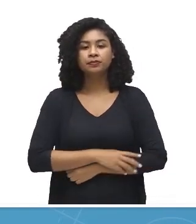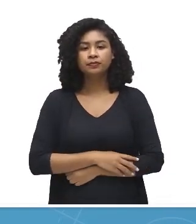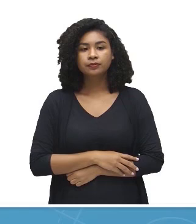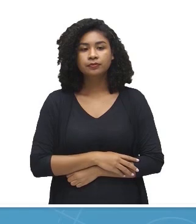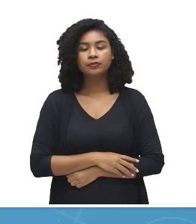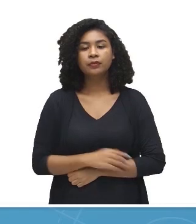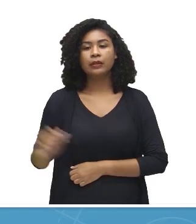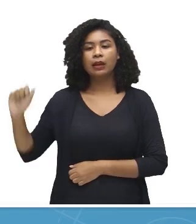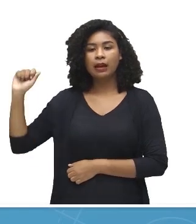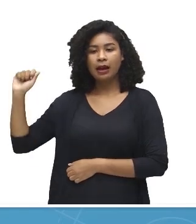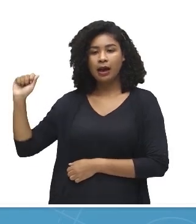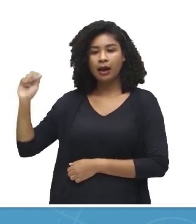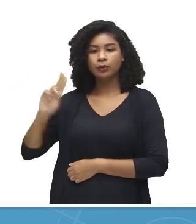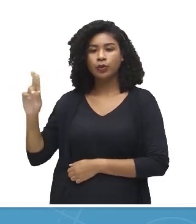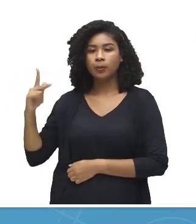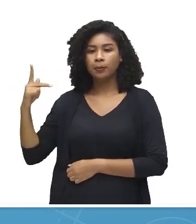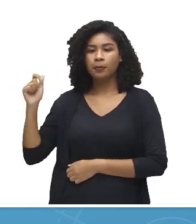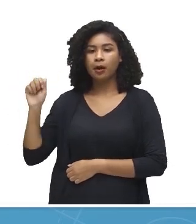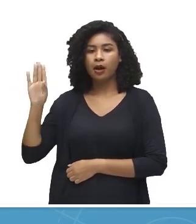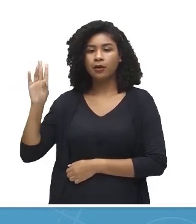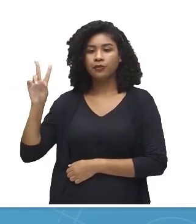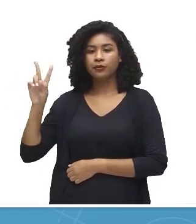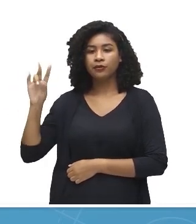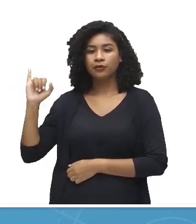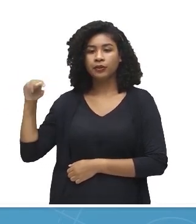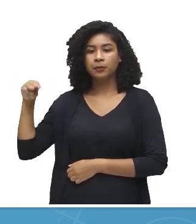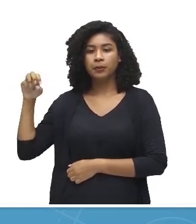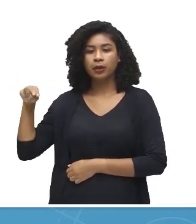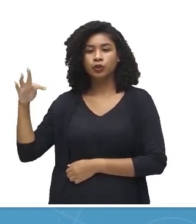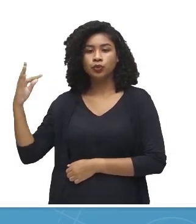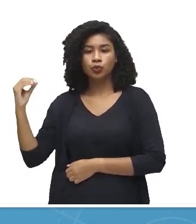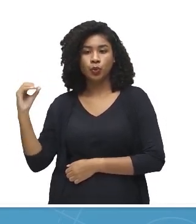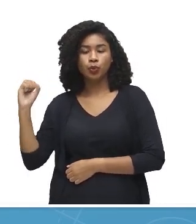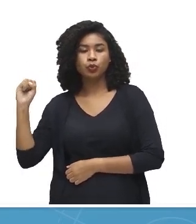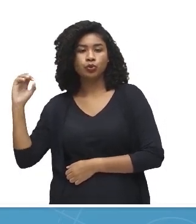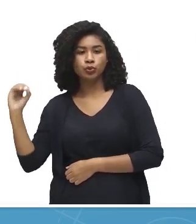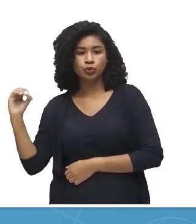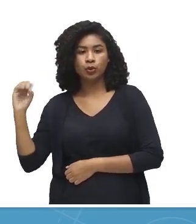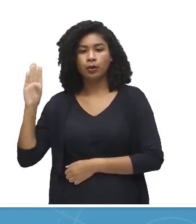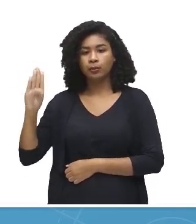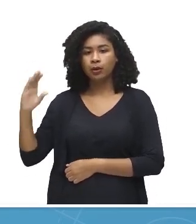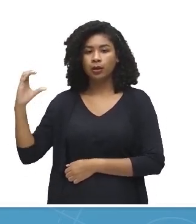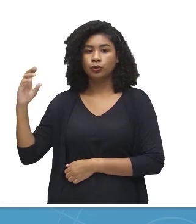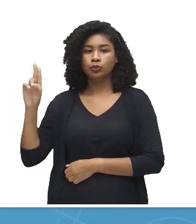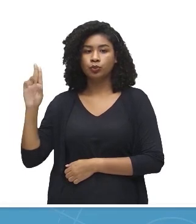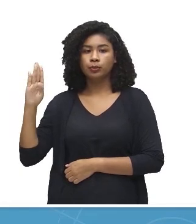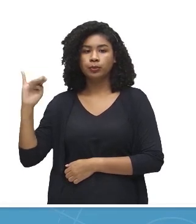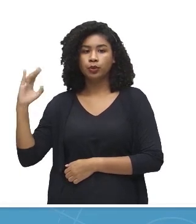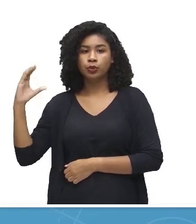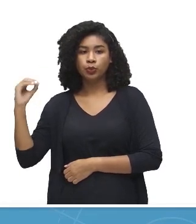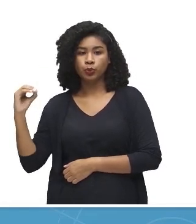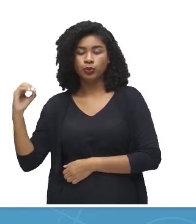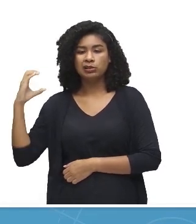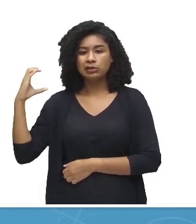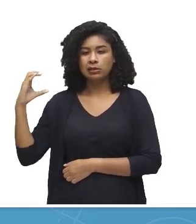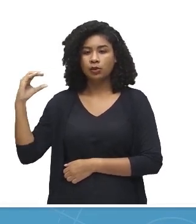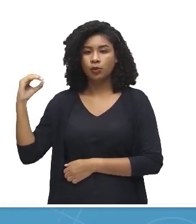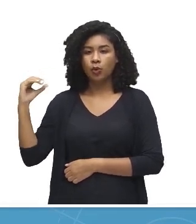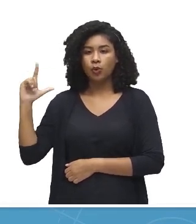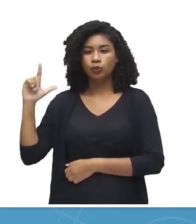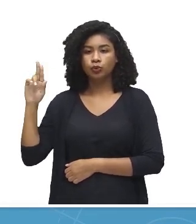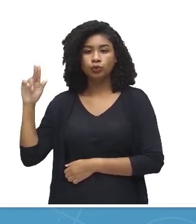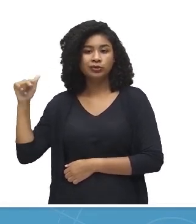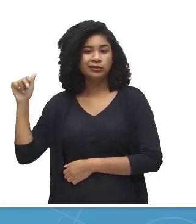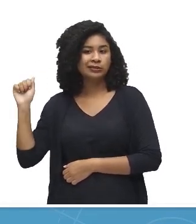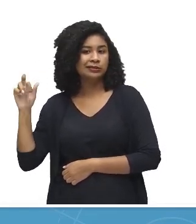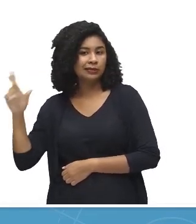letra A é pavimentoso, B é cúbico, né? C é colunar, tá? Então, temos aí a